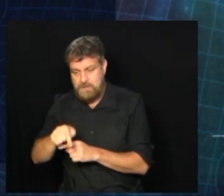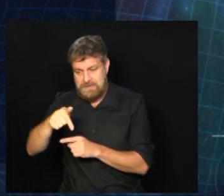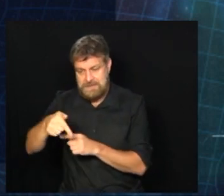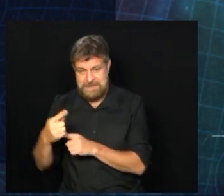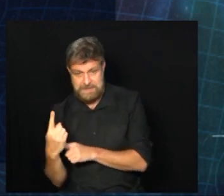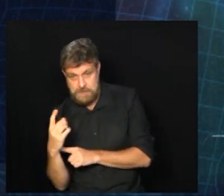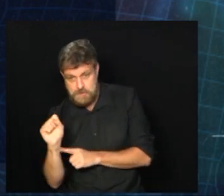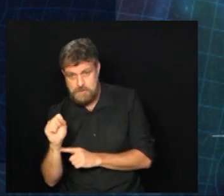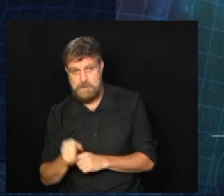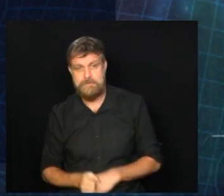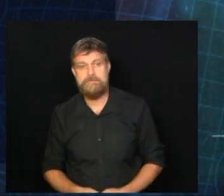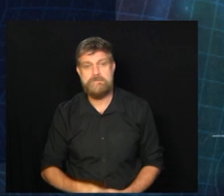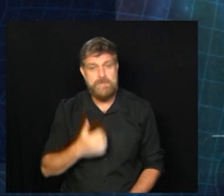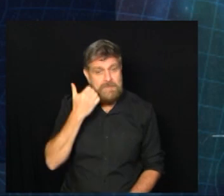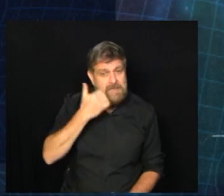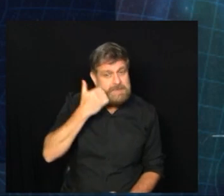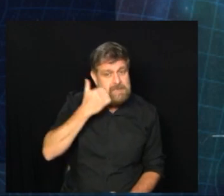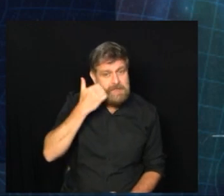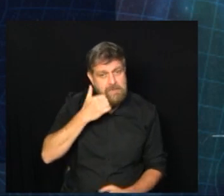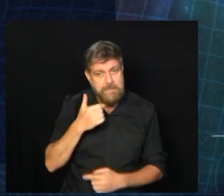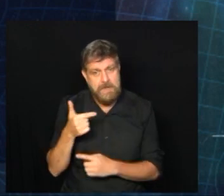25.718, Santa Bárbara do Oeste,